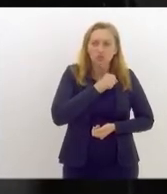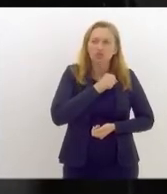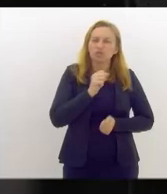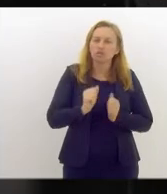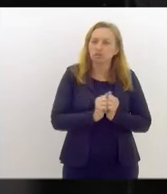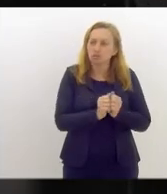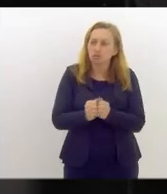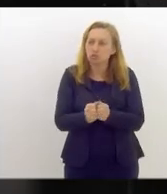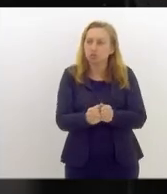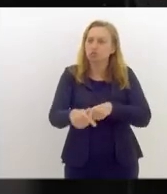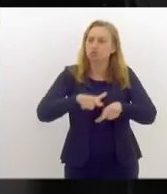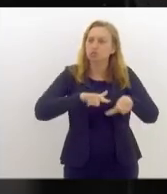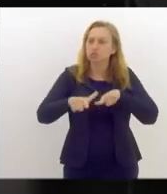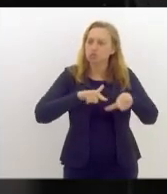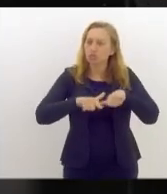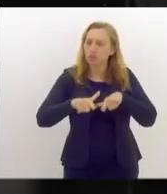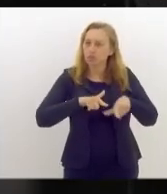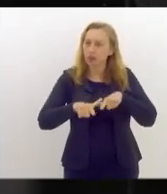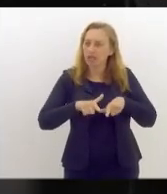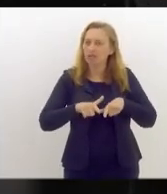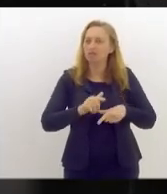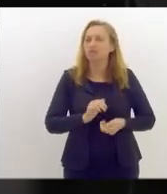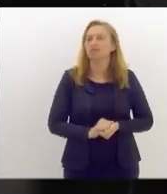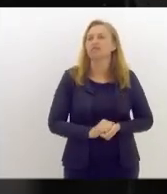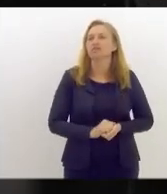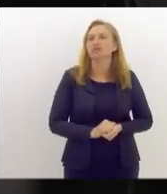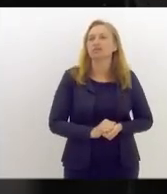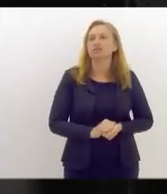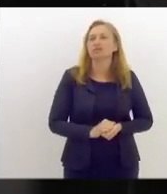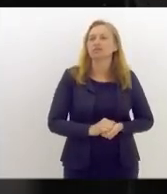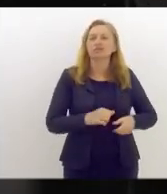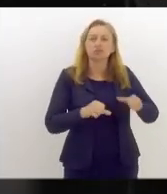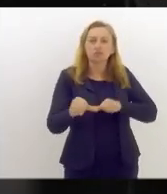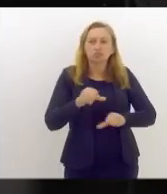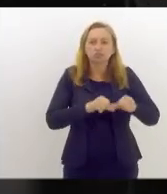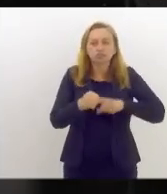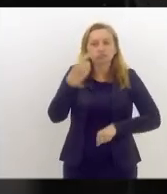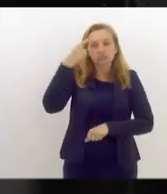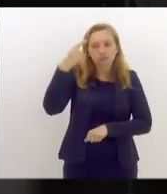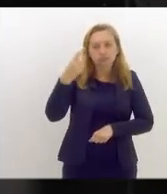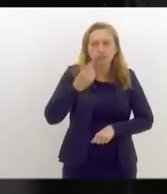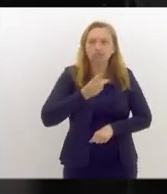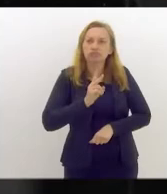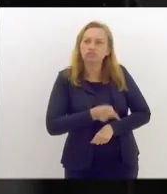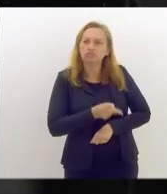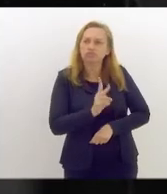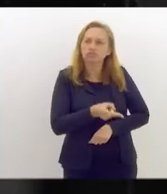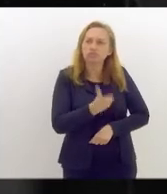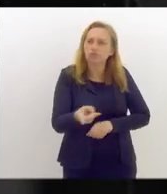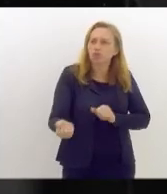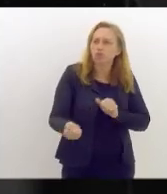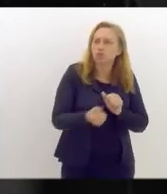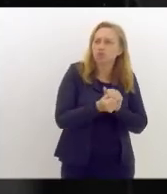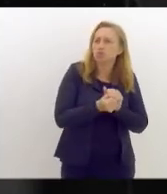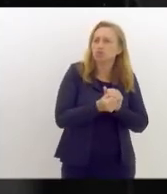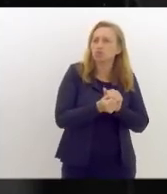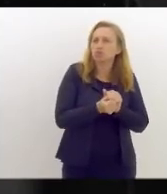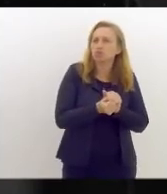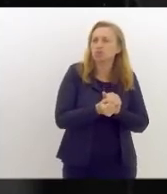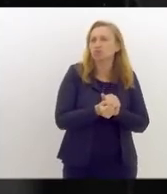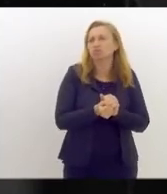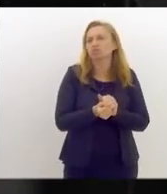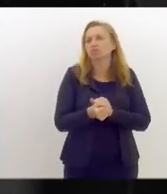caminhada amigos de troca de ideias estamos sempre juntos dessa